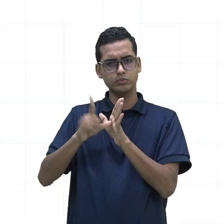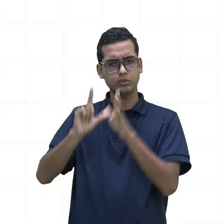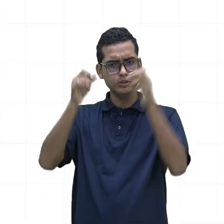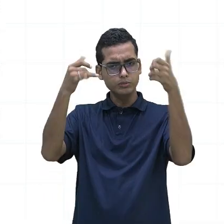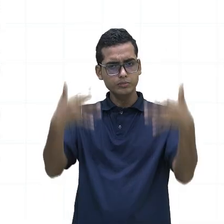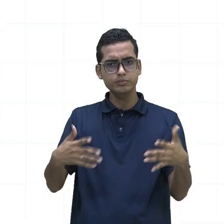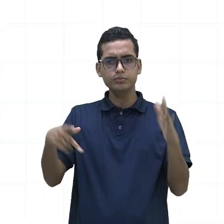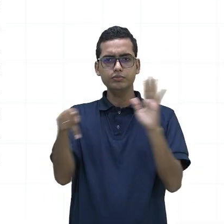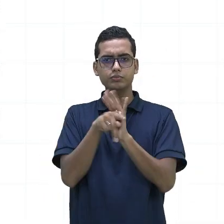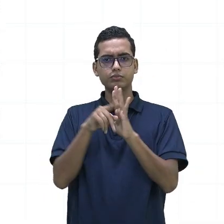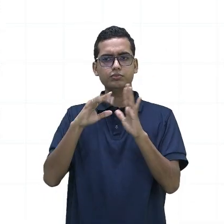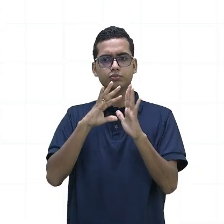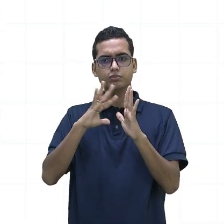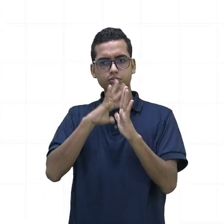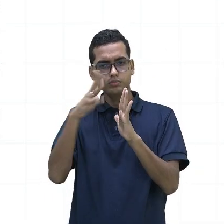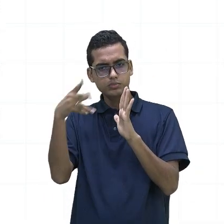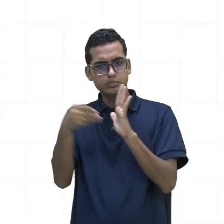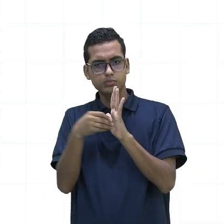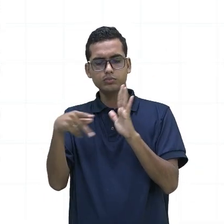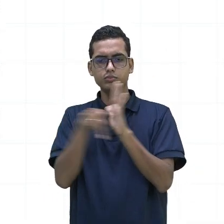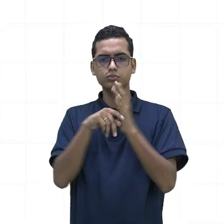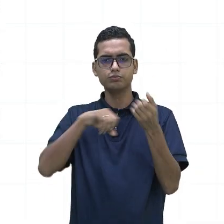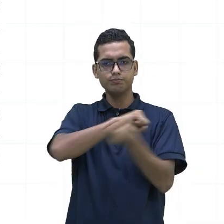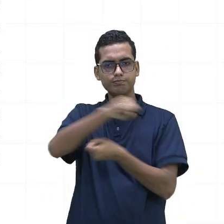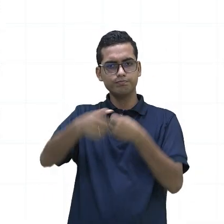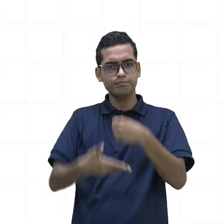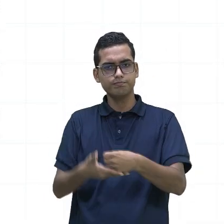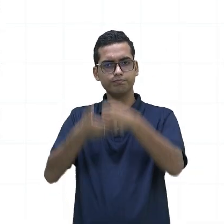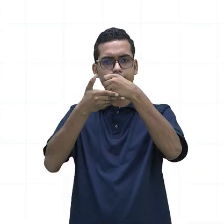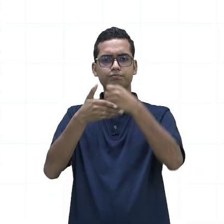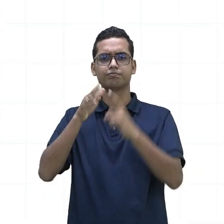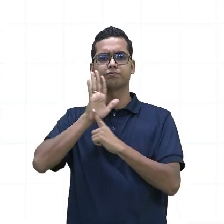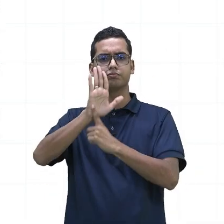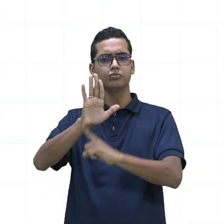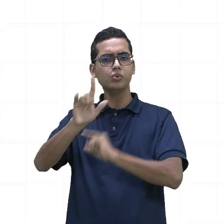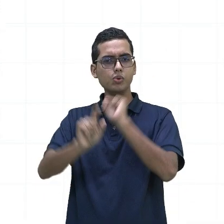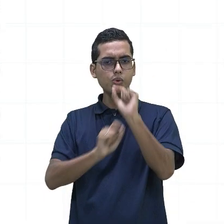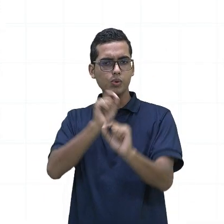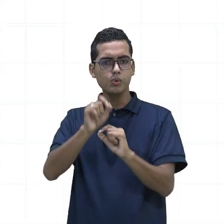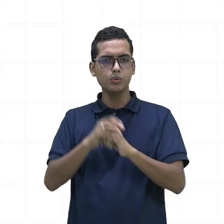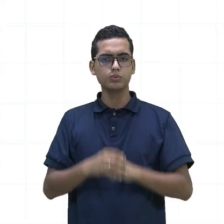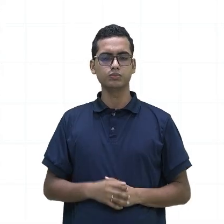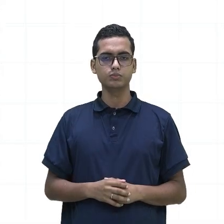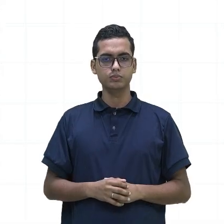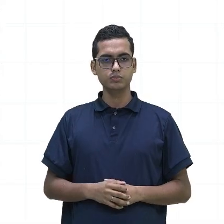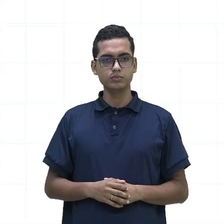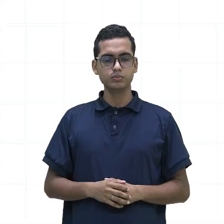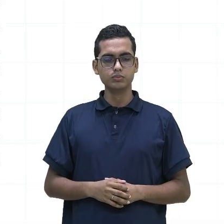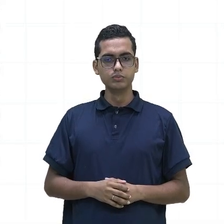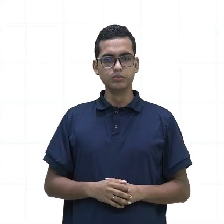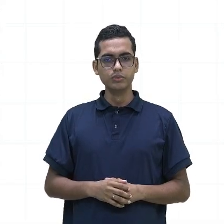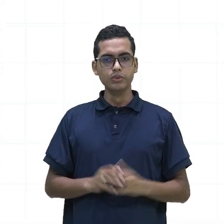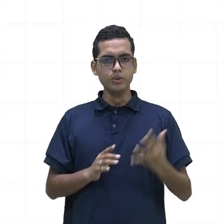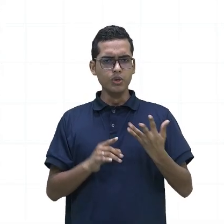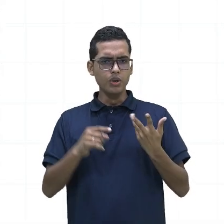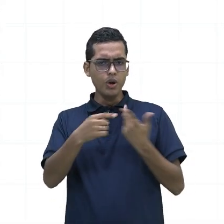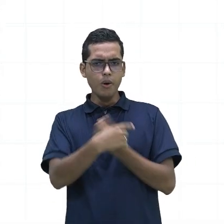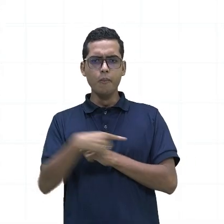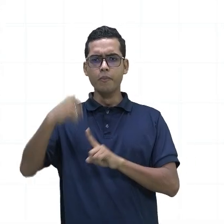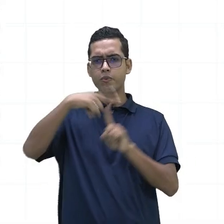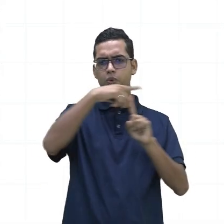Plano Amazônia Sustentável, ele indica uma grande variedade de